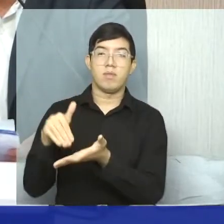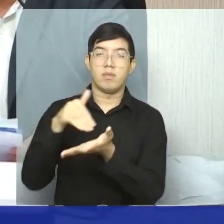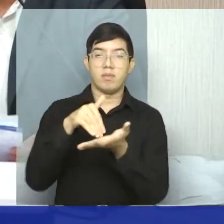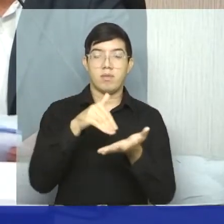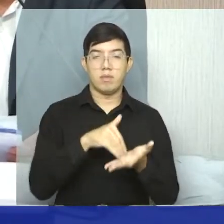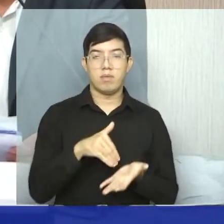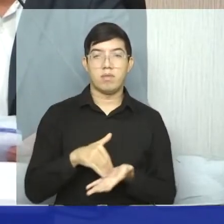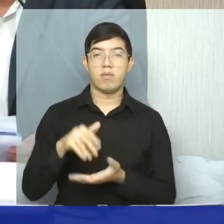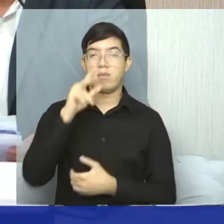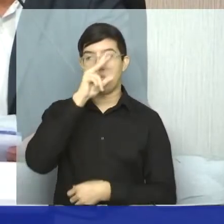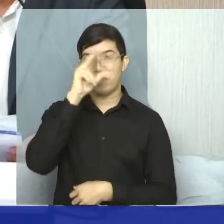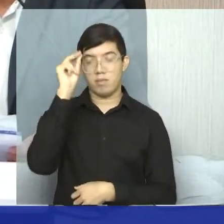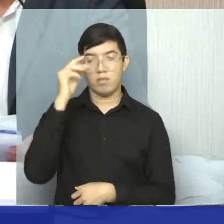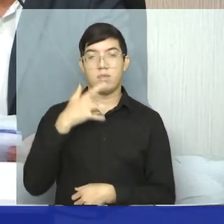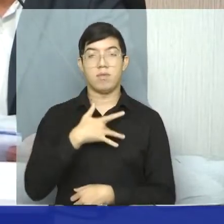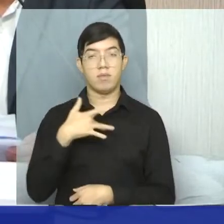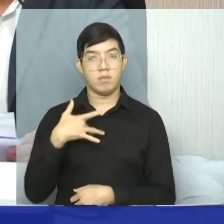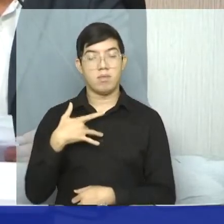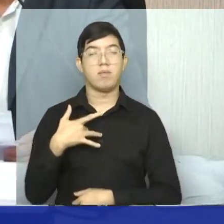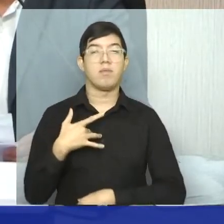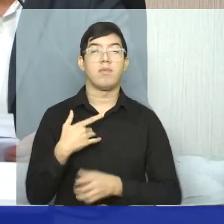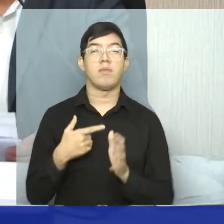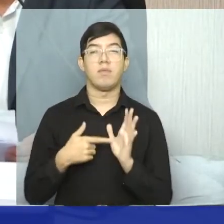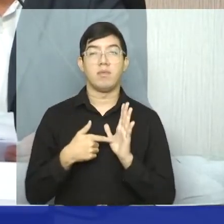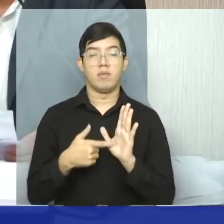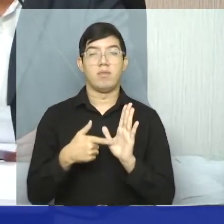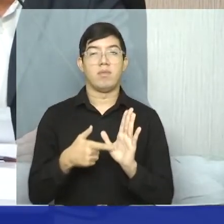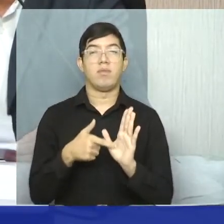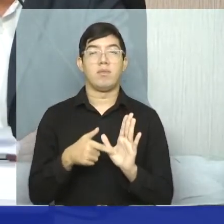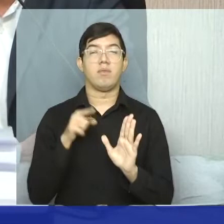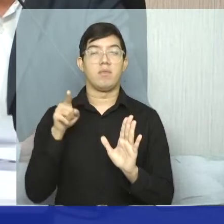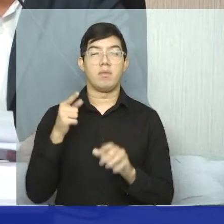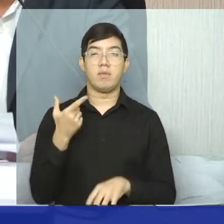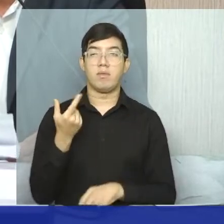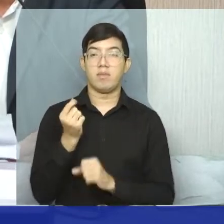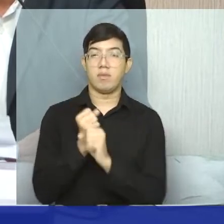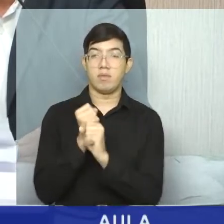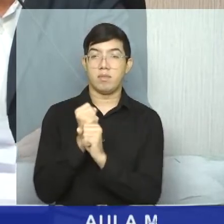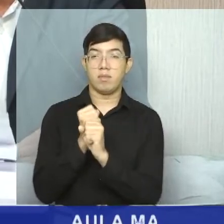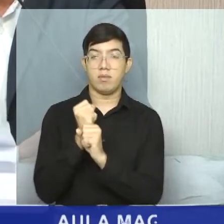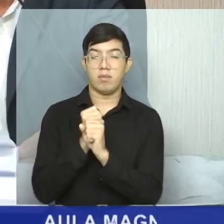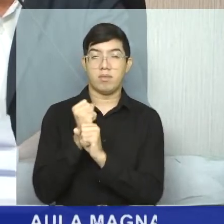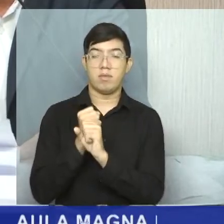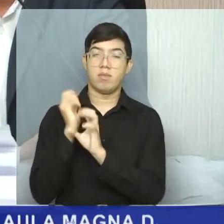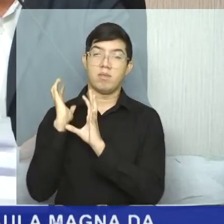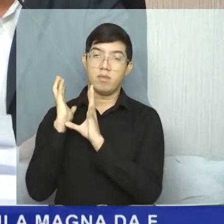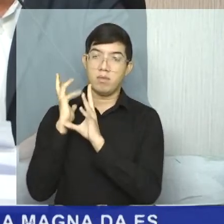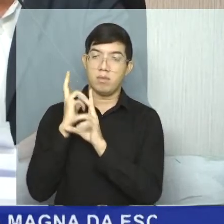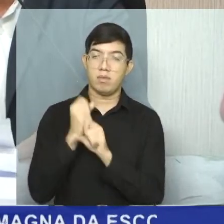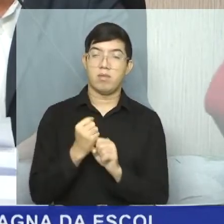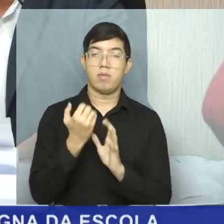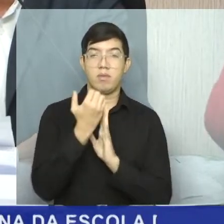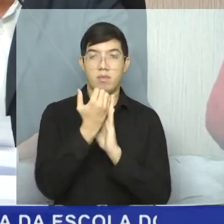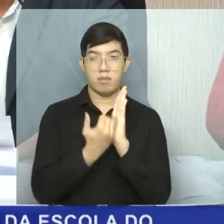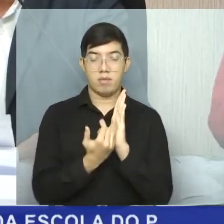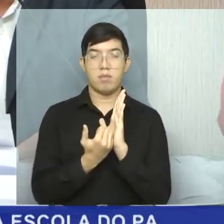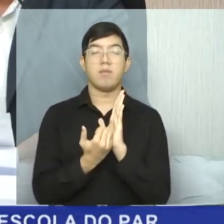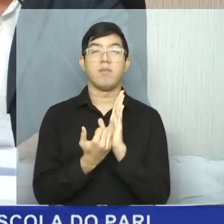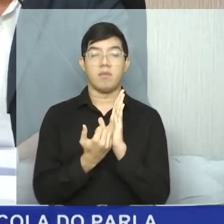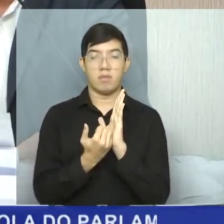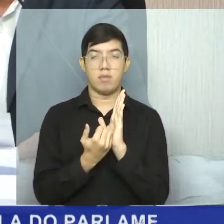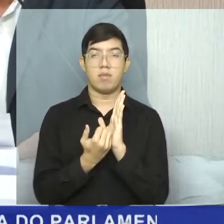de Saúde aponta dados que nos últimos 20 anos houve uma redução de 70% dos